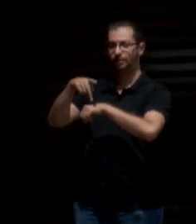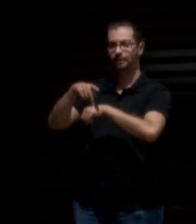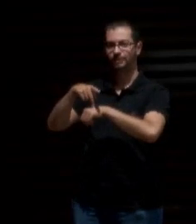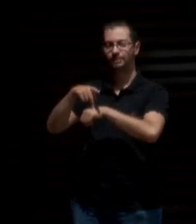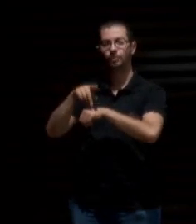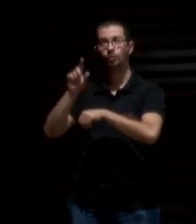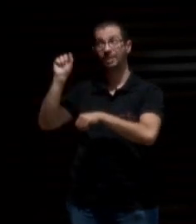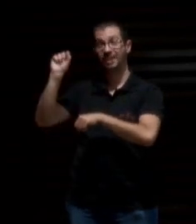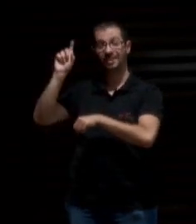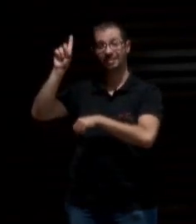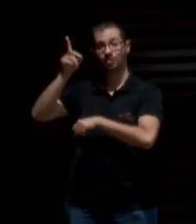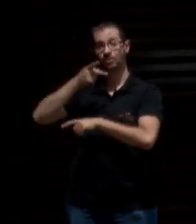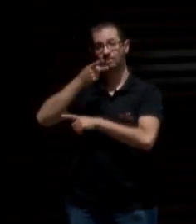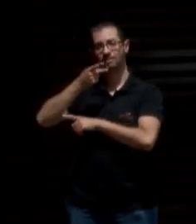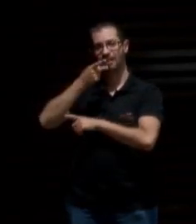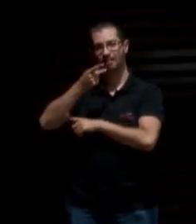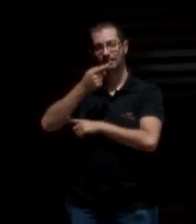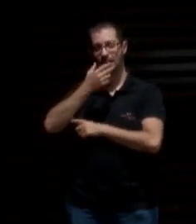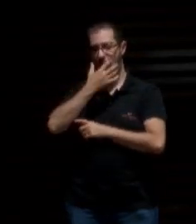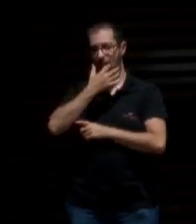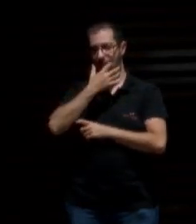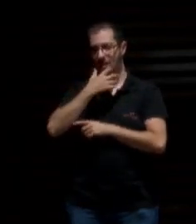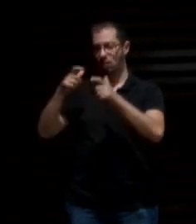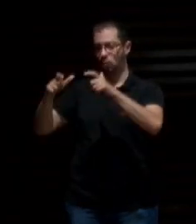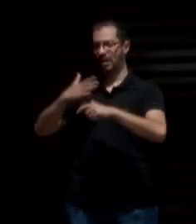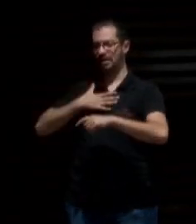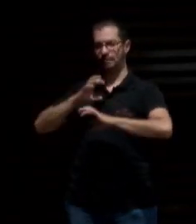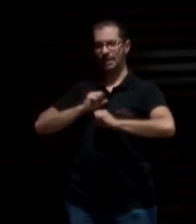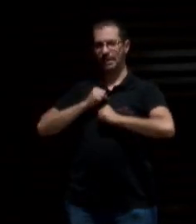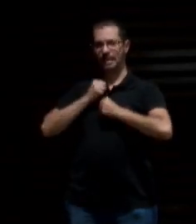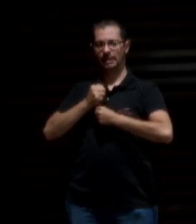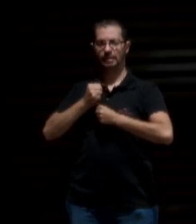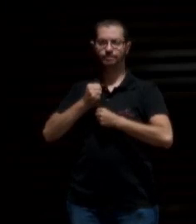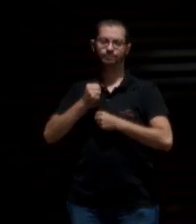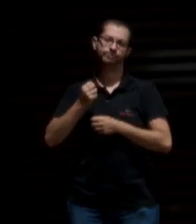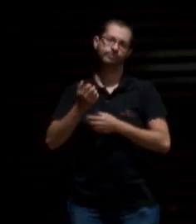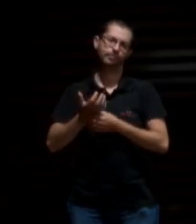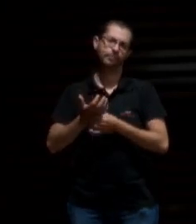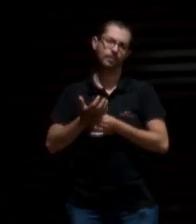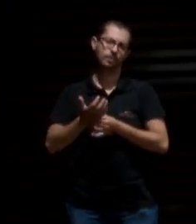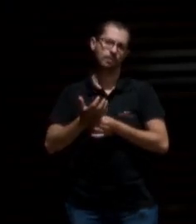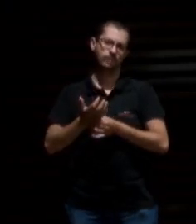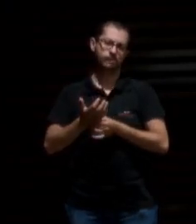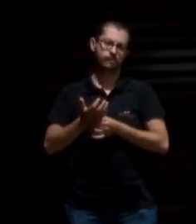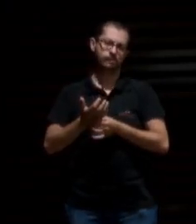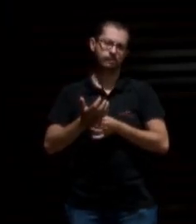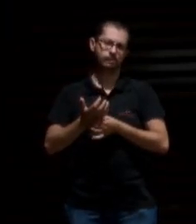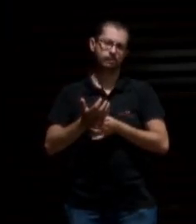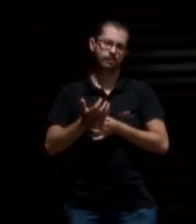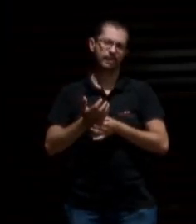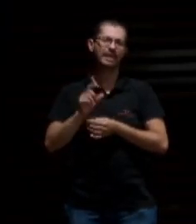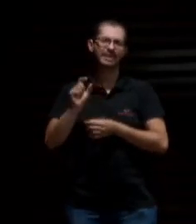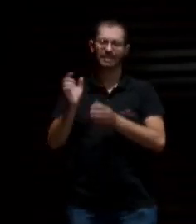Síria, cetro da minha ira. A vara em sua mão é o instrumento do meu furor. Quem eram os assírios,